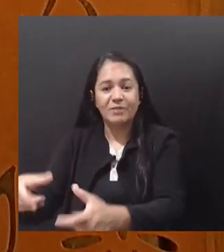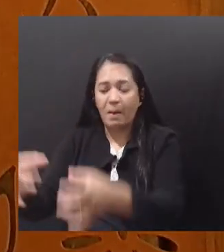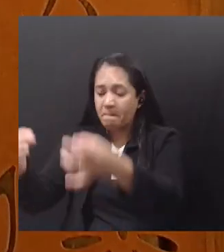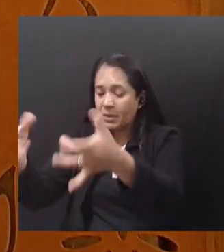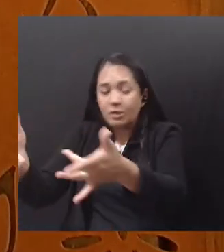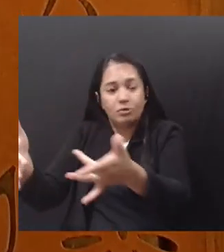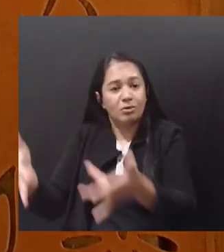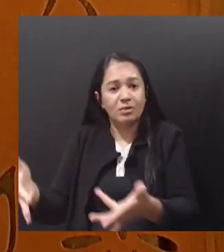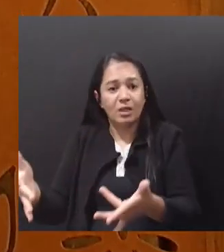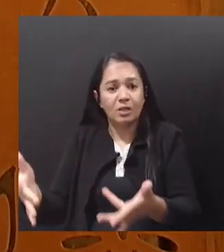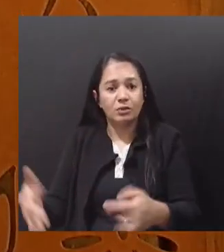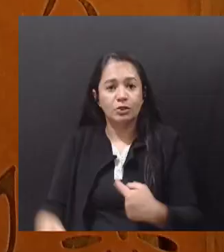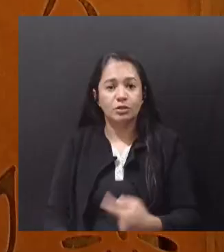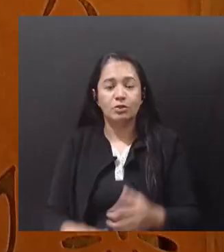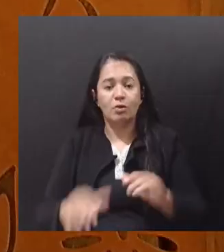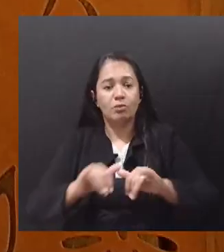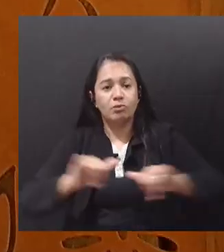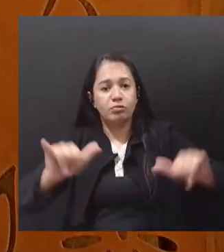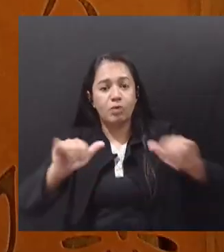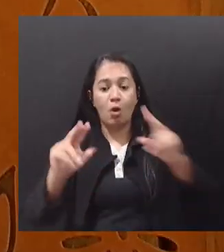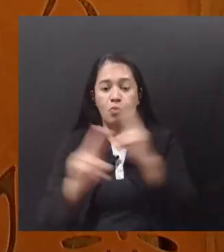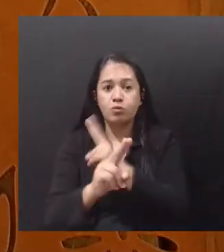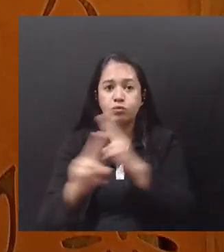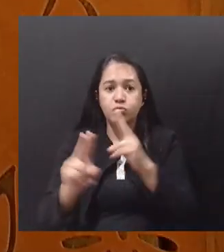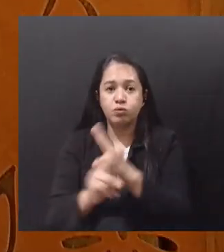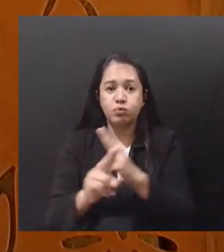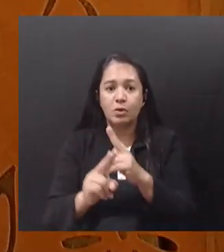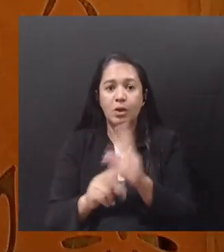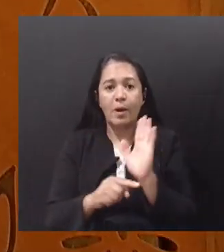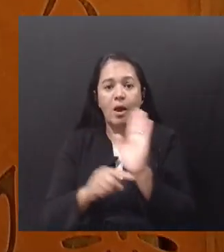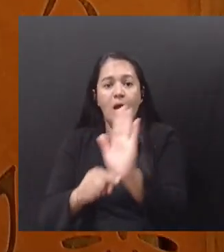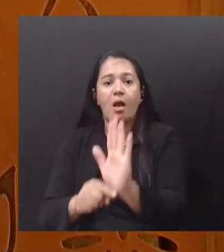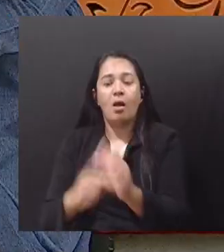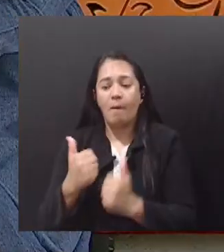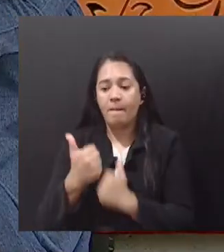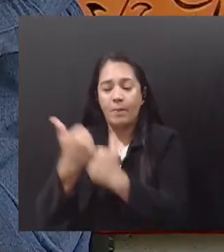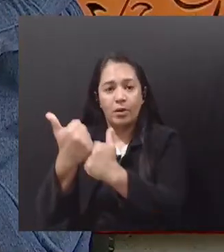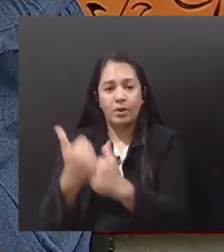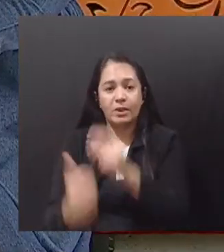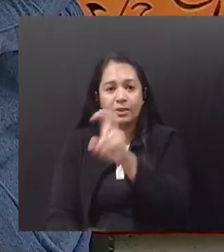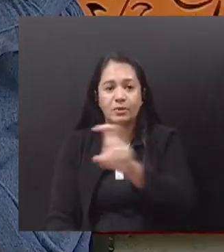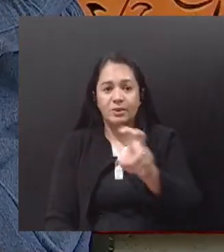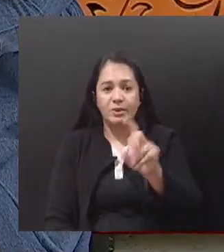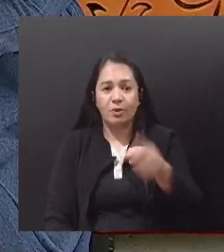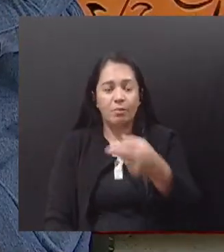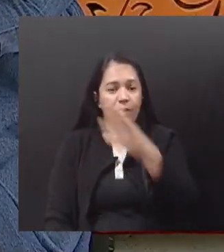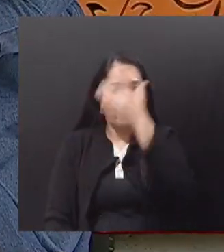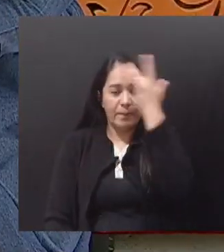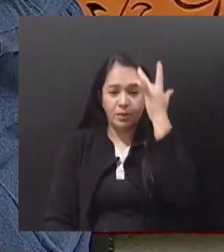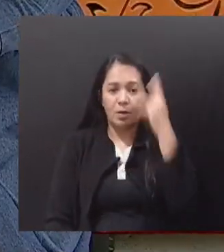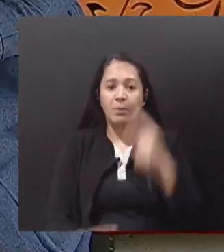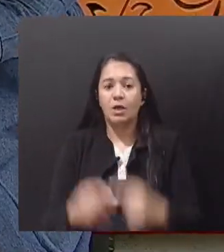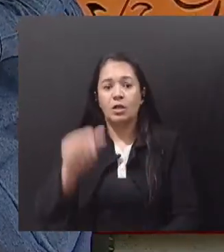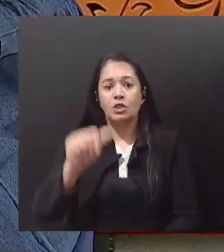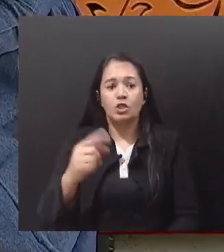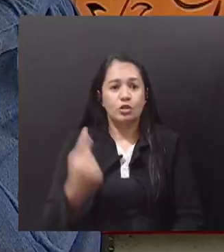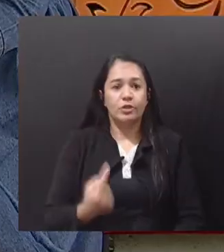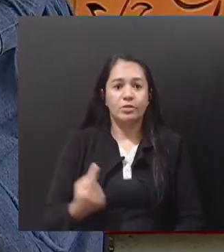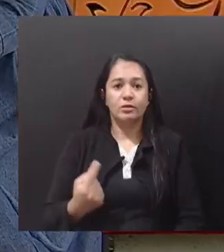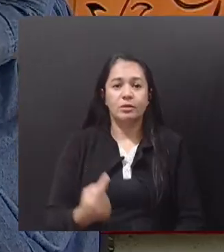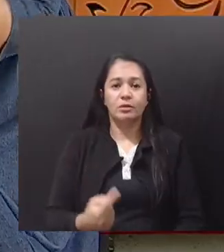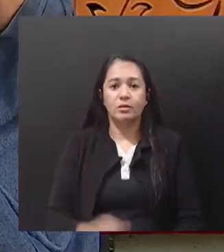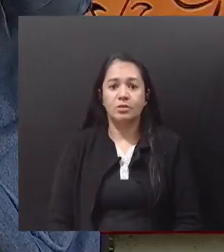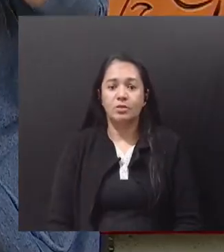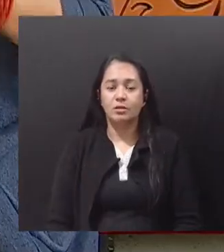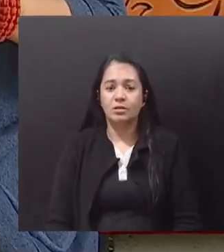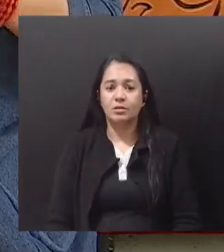estamos nessa campanha emergencial para dar apoio para essas 55 mil pessoas, porque a Fraternidade sozinha só está dando conta de 4 mil. Então eles não